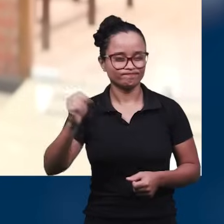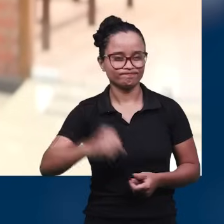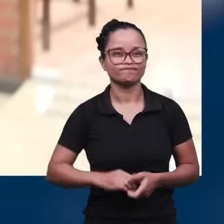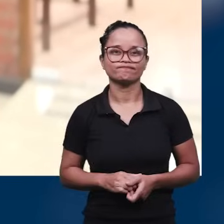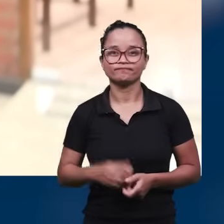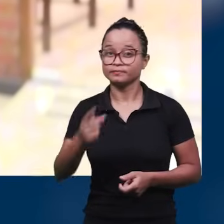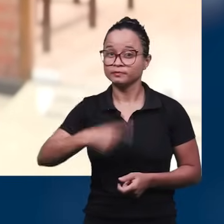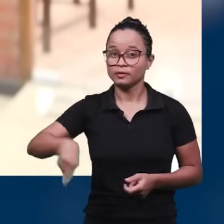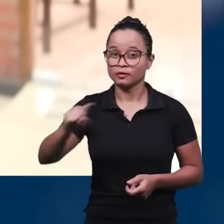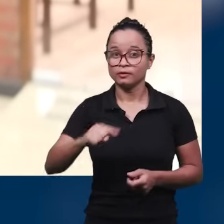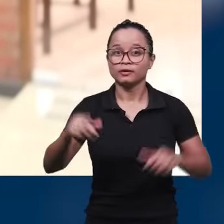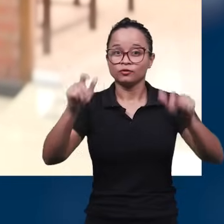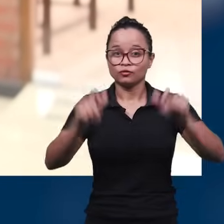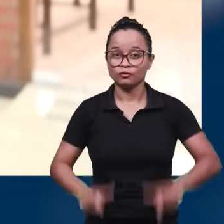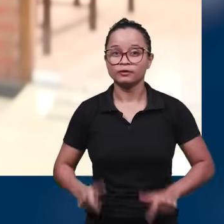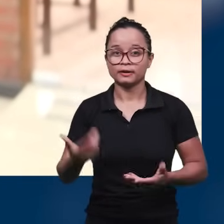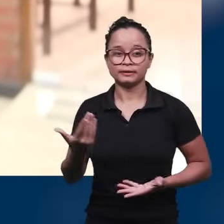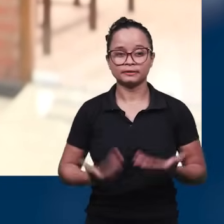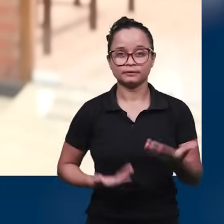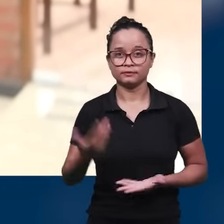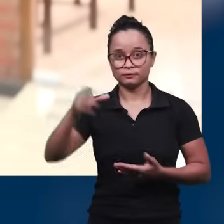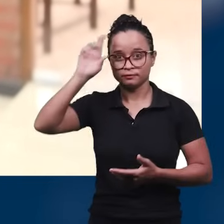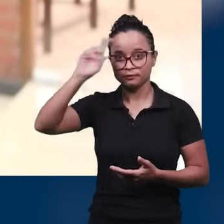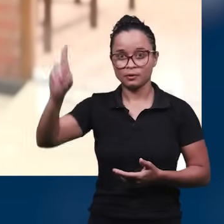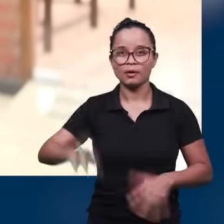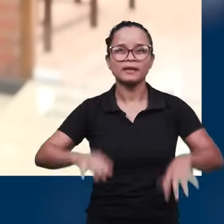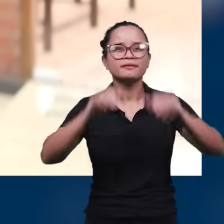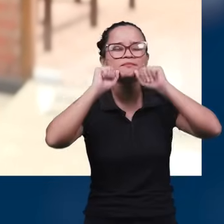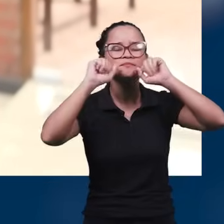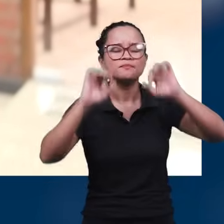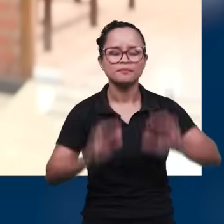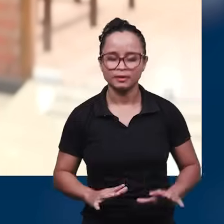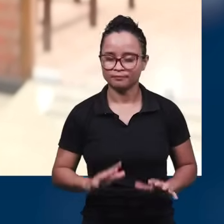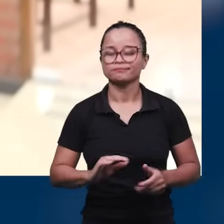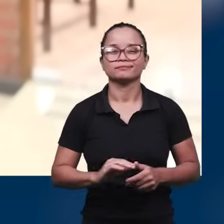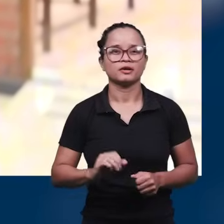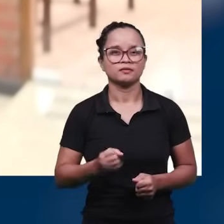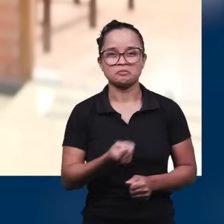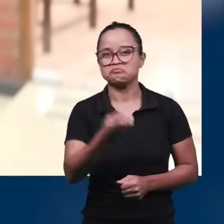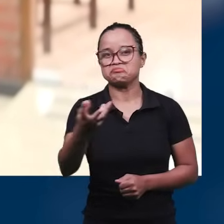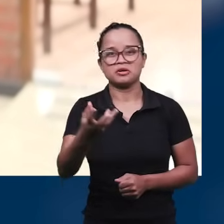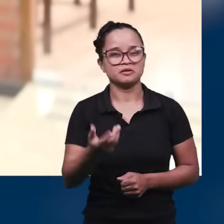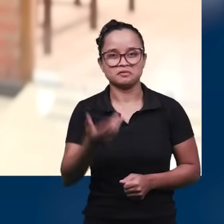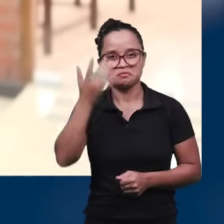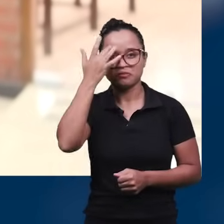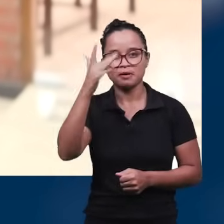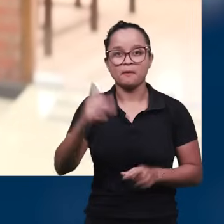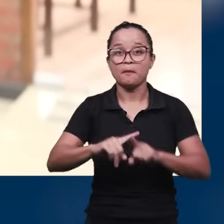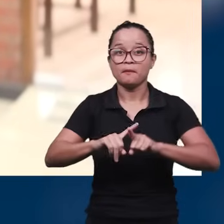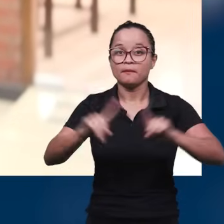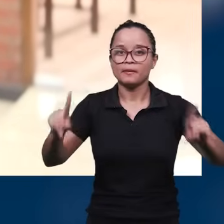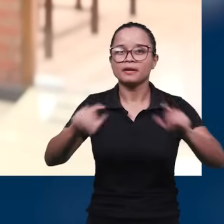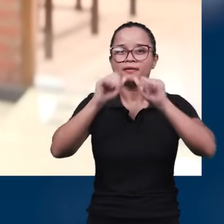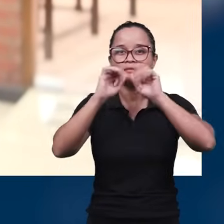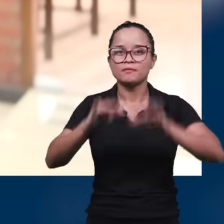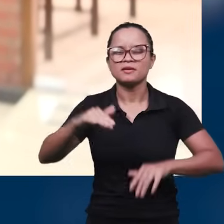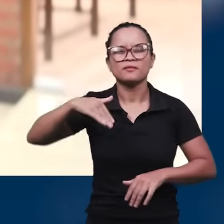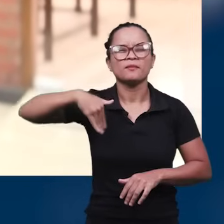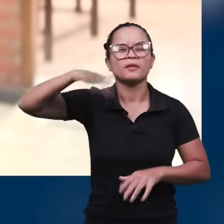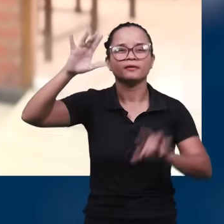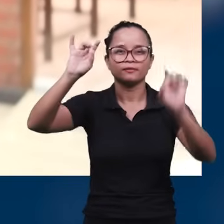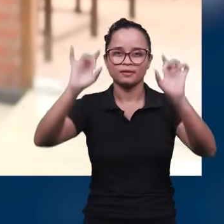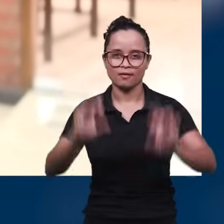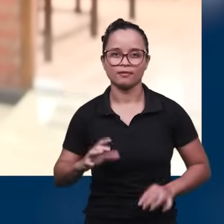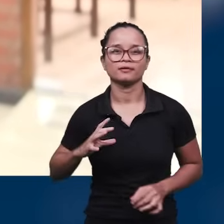contar. Mas a bênção maior é a bênção da salvação, é o que o Senhor tem preservado em nossas vidas. Por isso, nós estamos aqui relatando esta alegria de